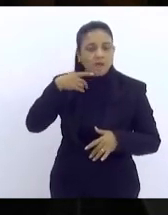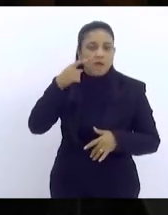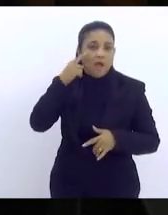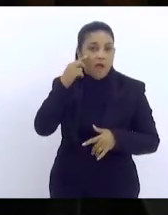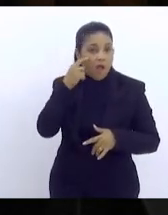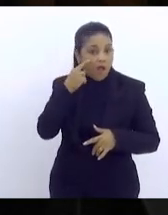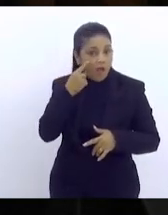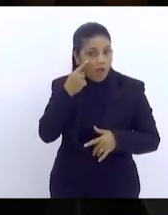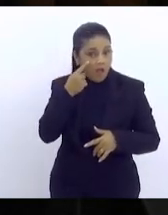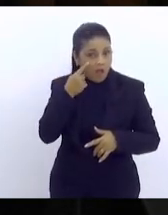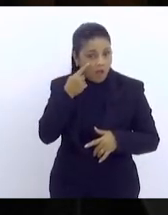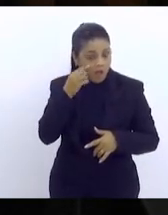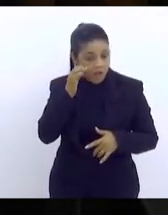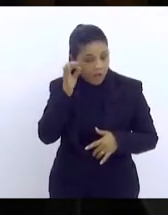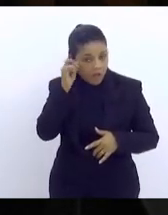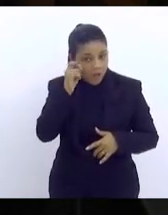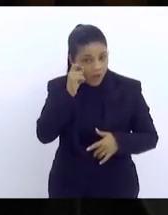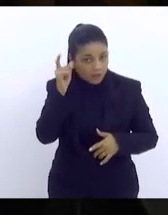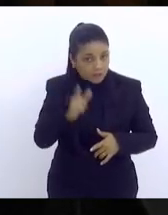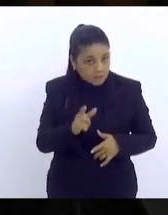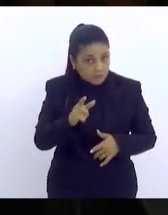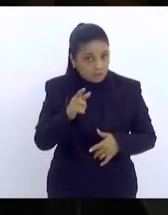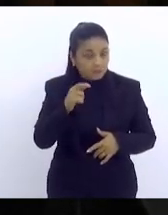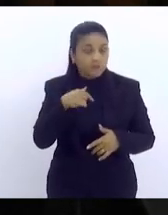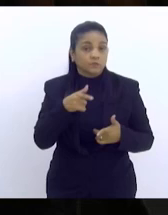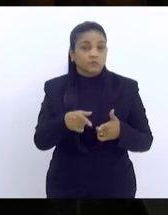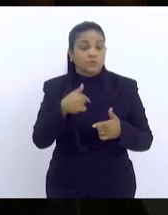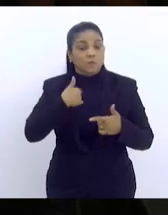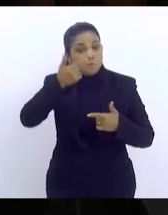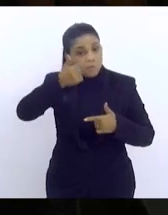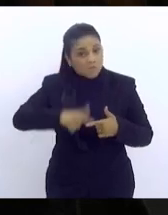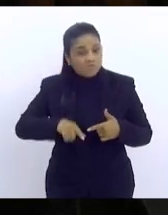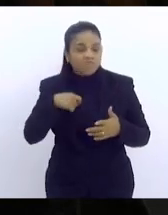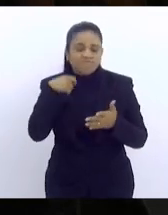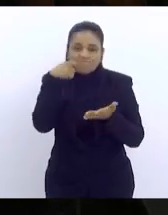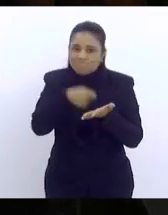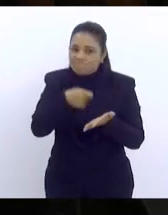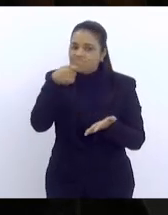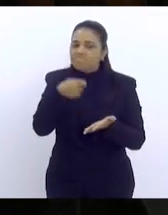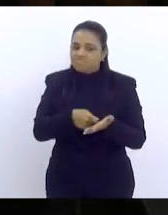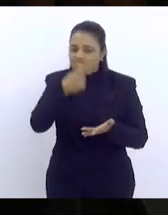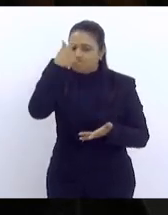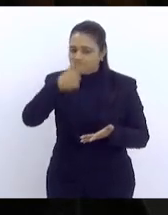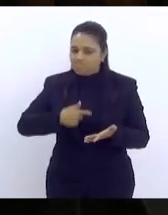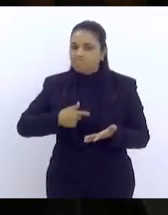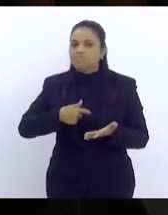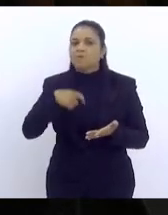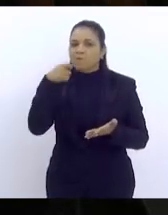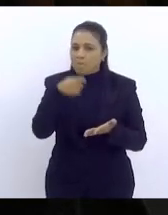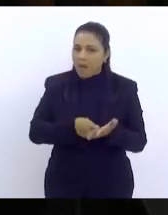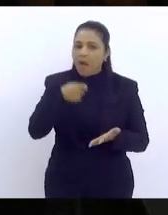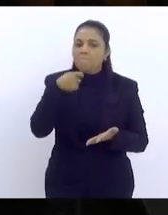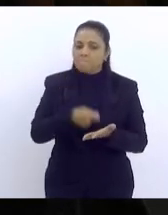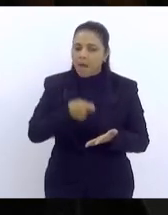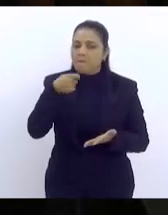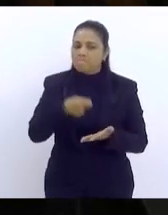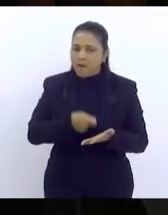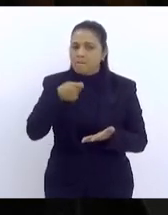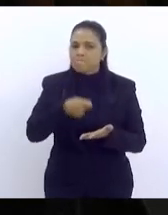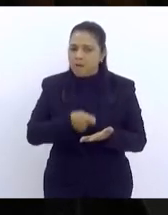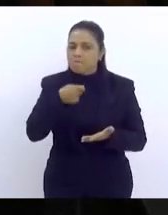mais uma vez porque eu sou insistente vou ficar batendo nesse tema